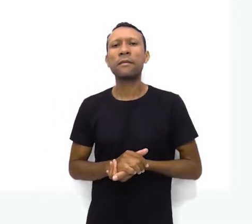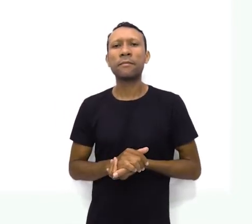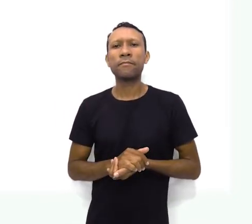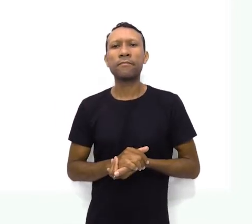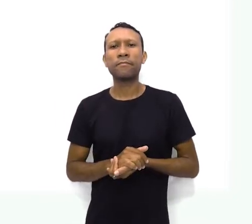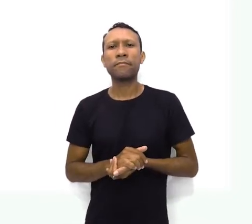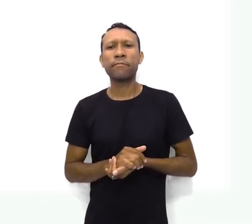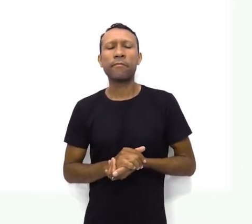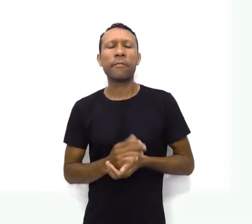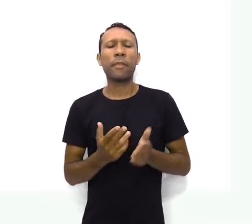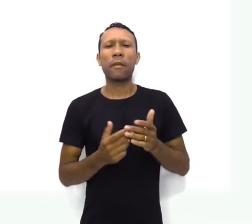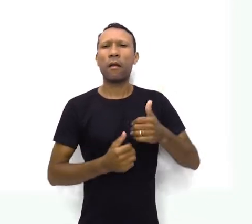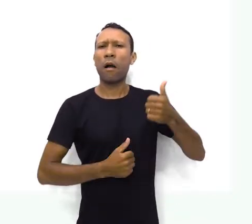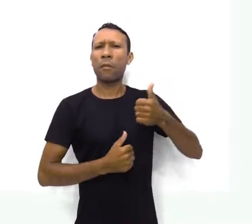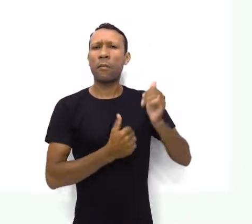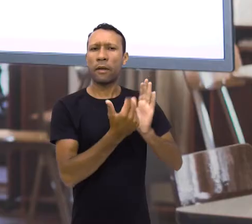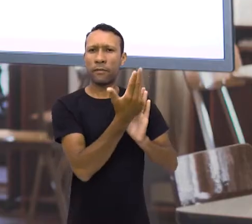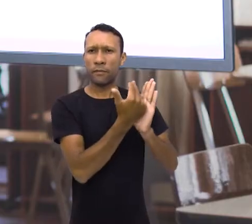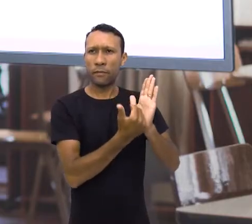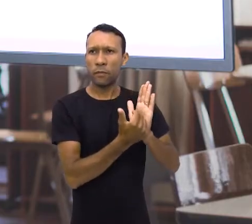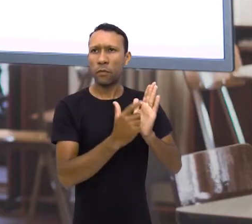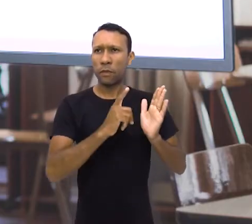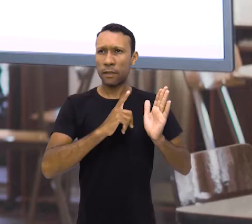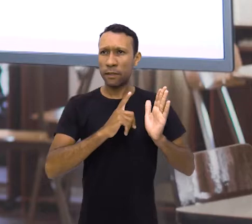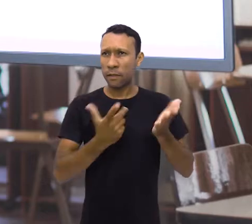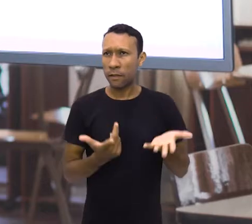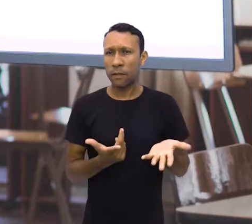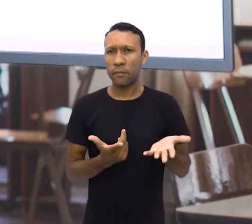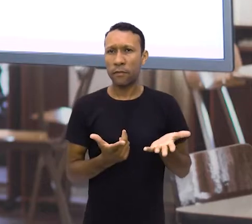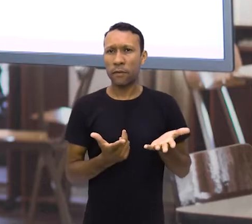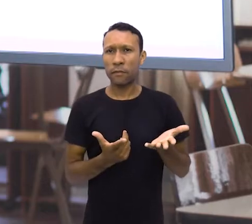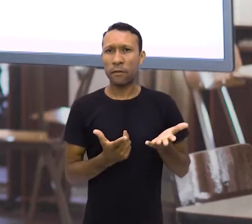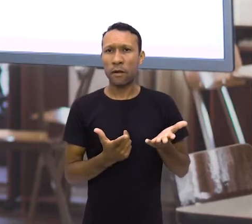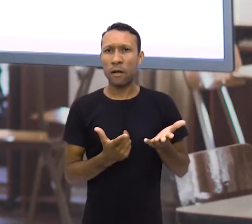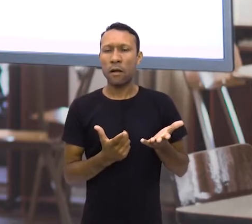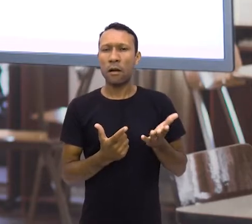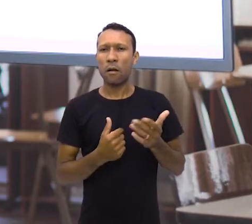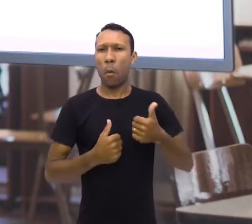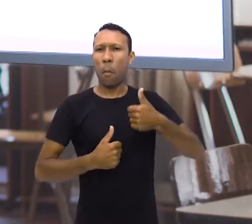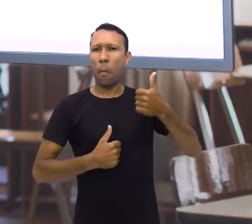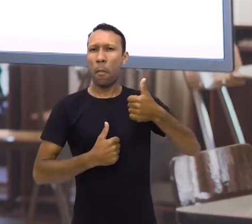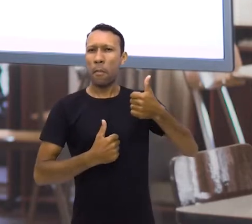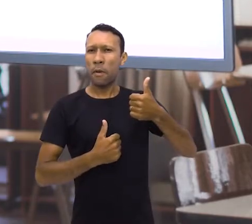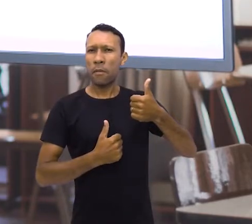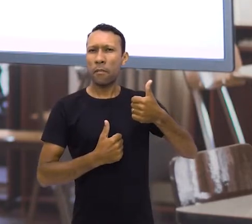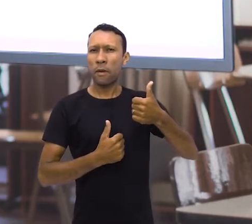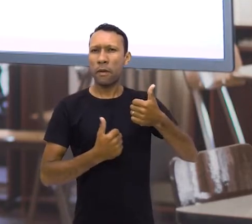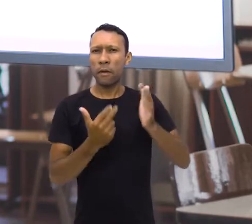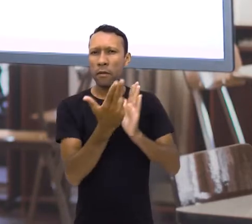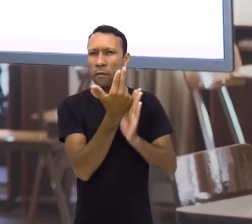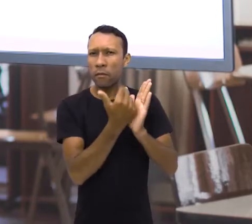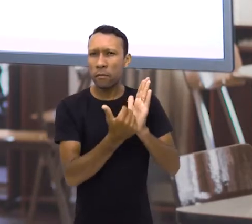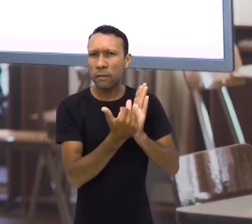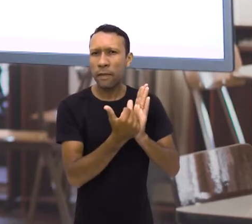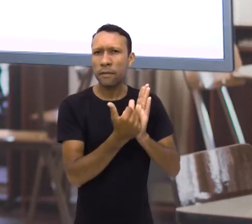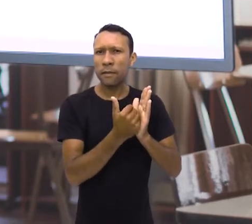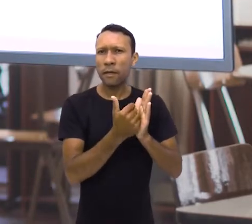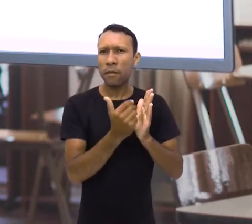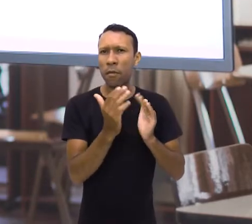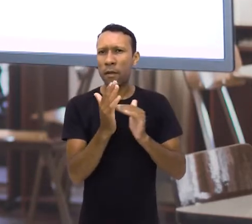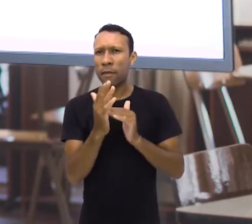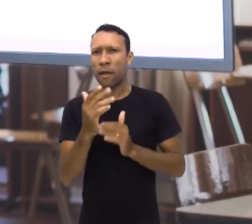a figura 2, ocorreu uma rotação. Da figura 1 para a figura 2, ocorreu uma rotação. Houve um giro nessa